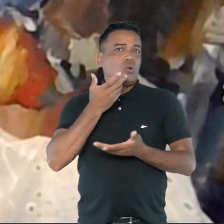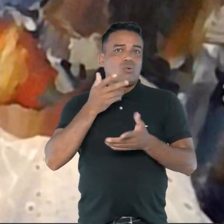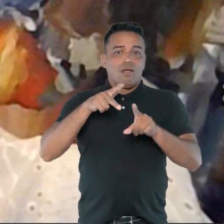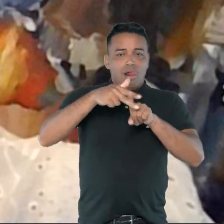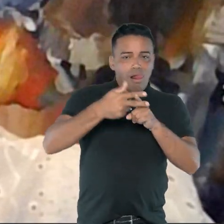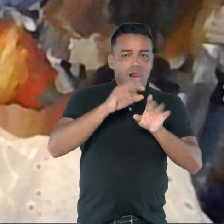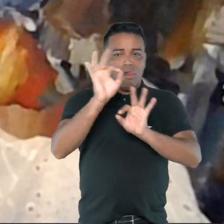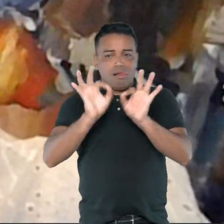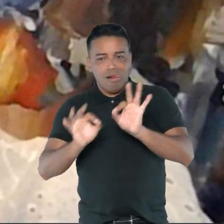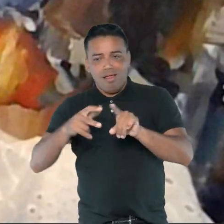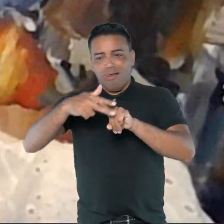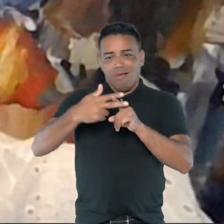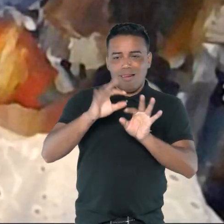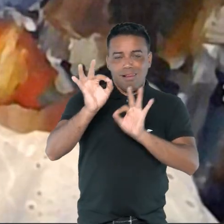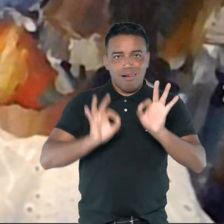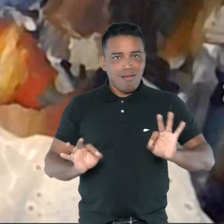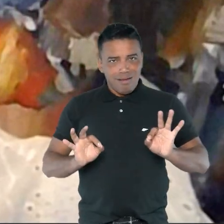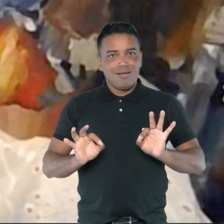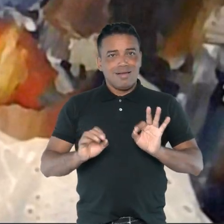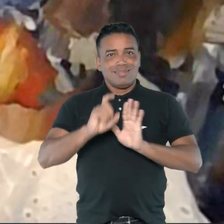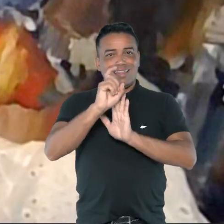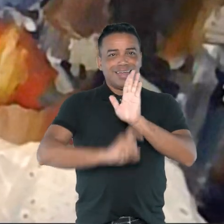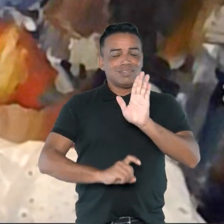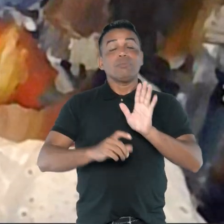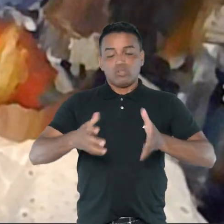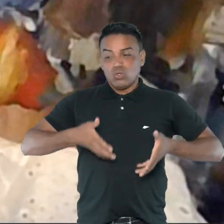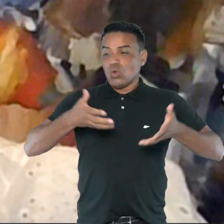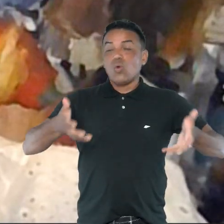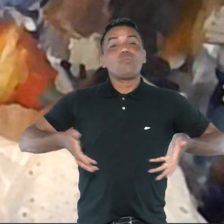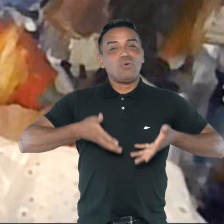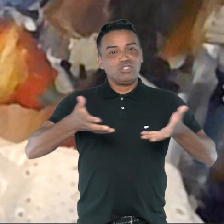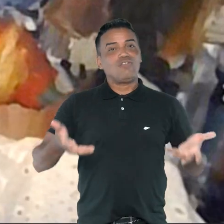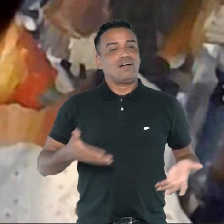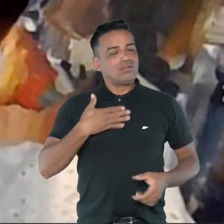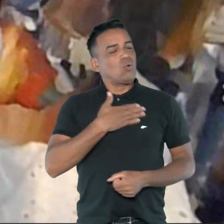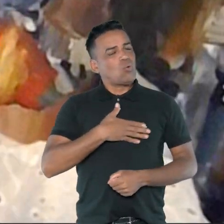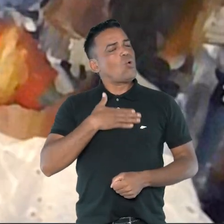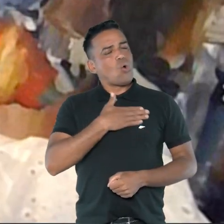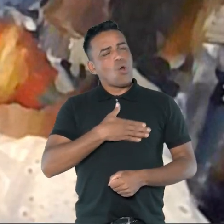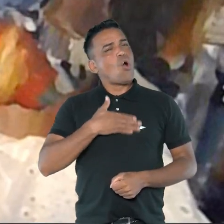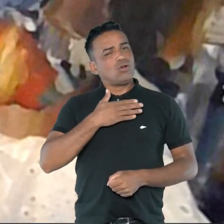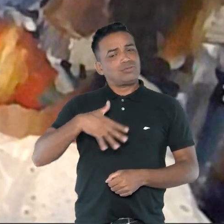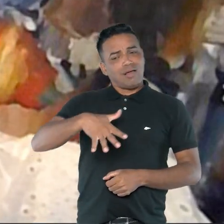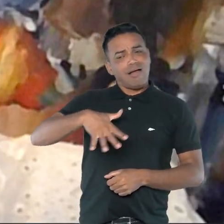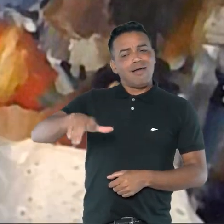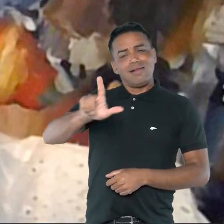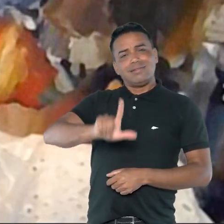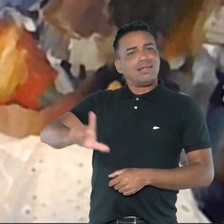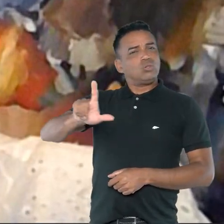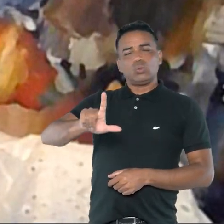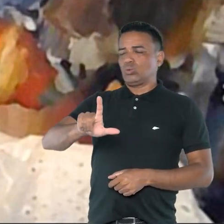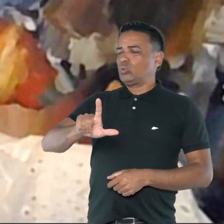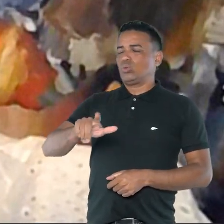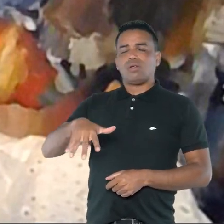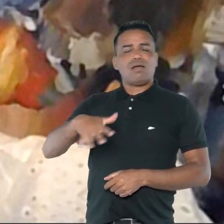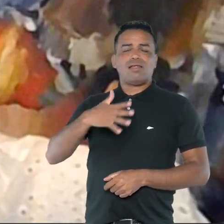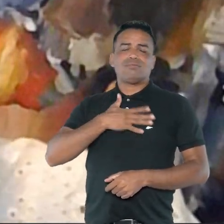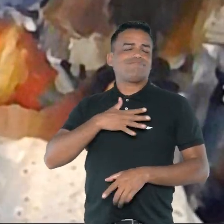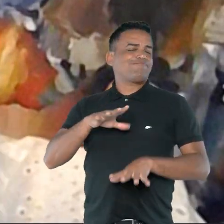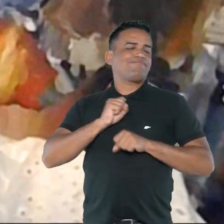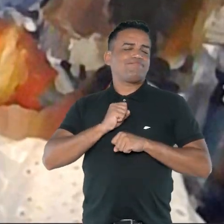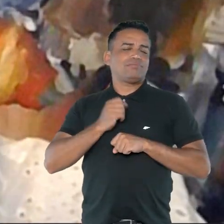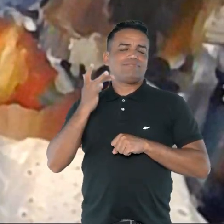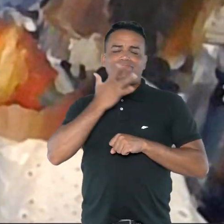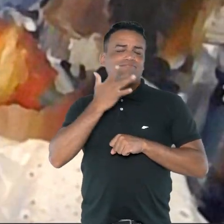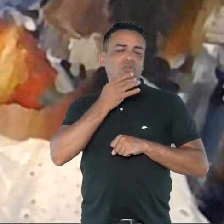meio que esculpindo o trabalho aí. Mas estou motivada, eu gosto muito, a literatura é